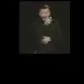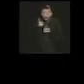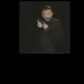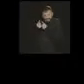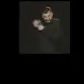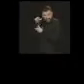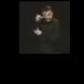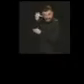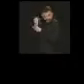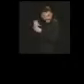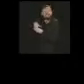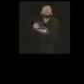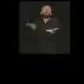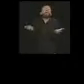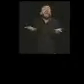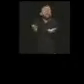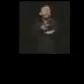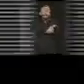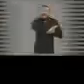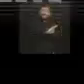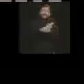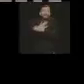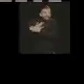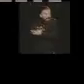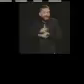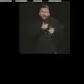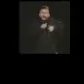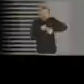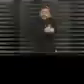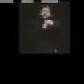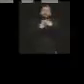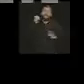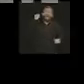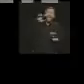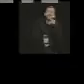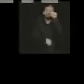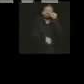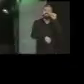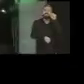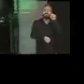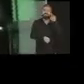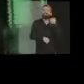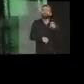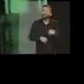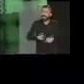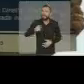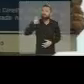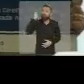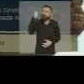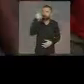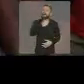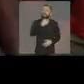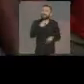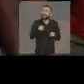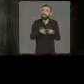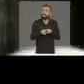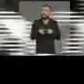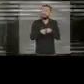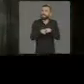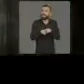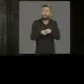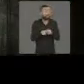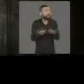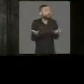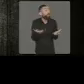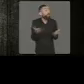Seguidores de Bolsonaro espalham o terreno do Brasil, perseguem, agridem e até